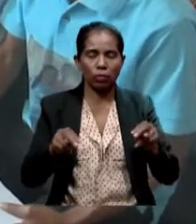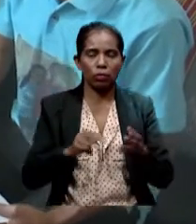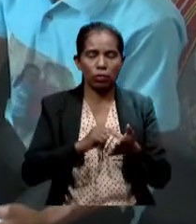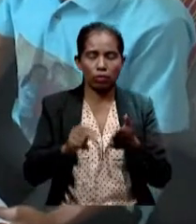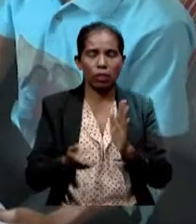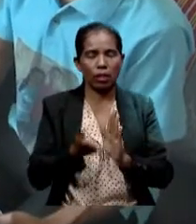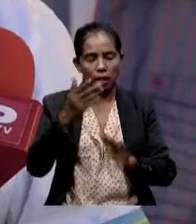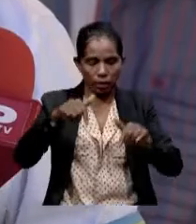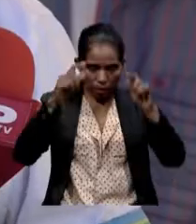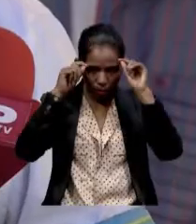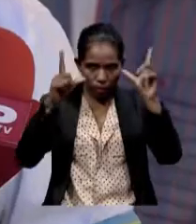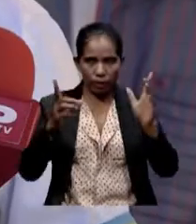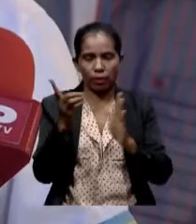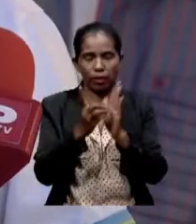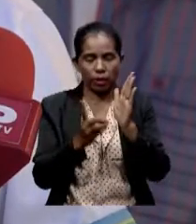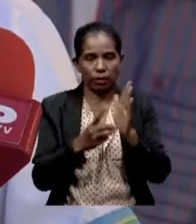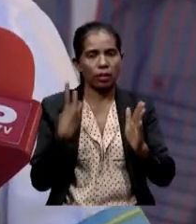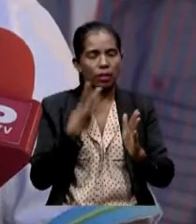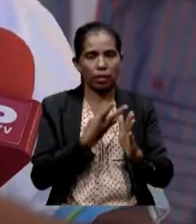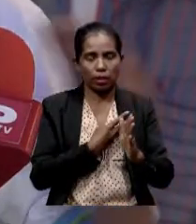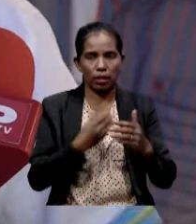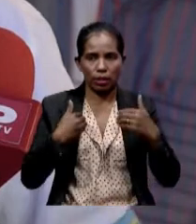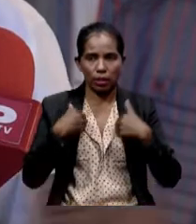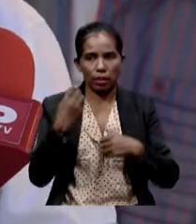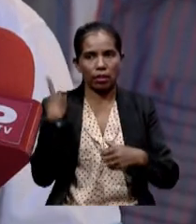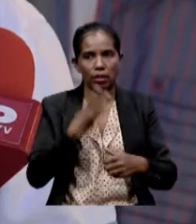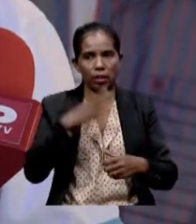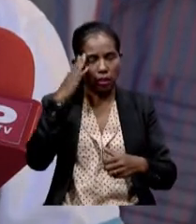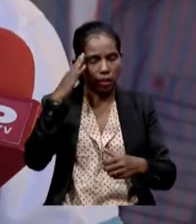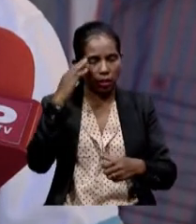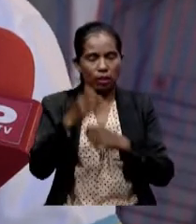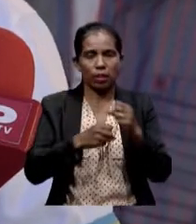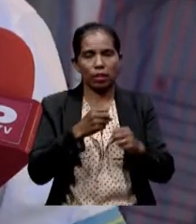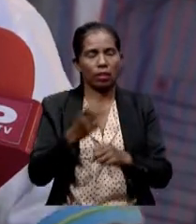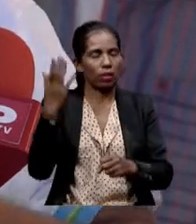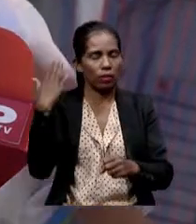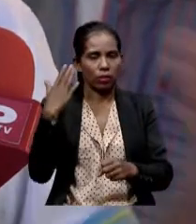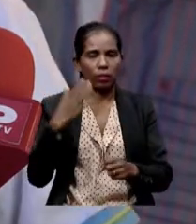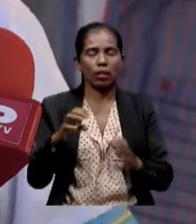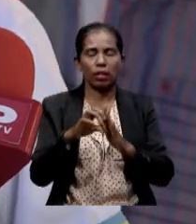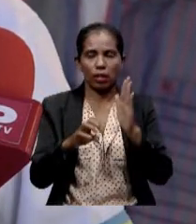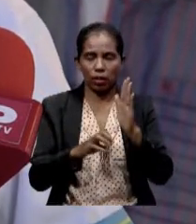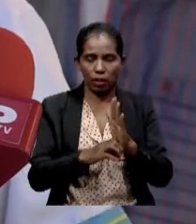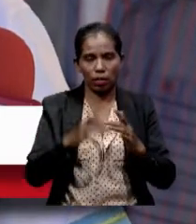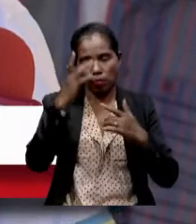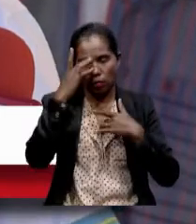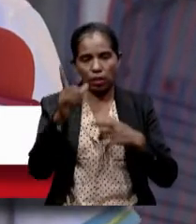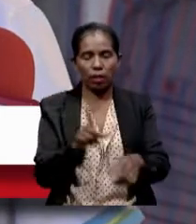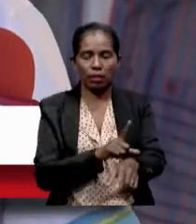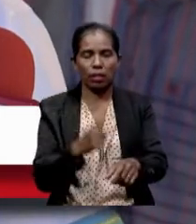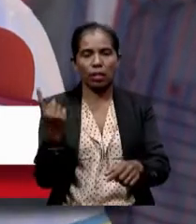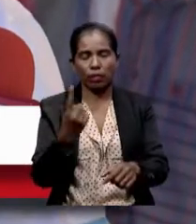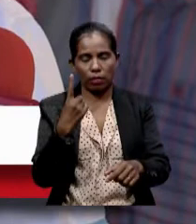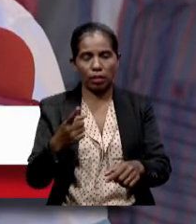Timor-Leste. Darus nebe ma iha, ita tene kata tinang hira bakal tu kini stado eliminia tena moras lepra. Mai be moras lepra ne nafating existe